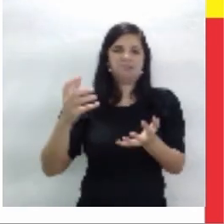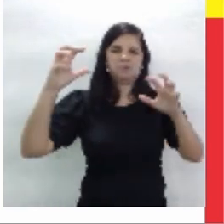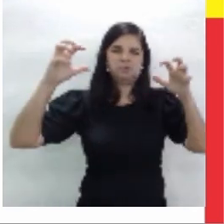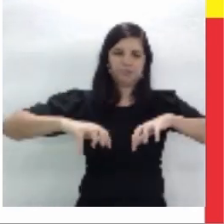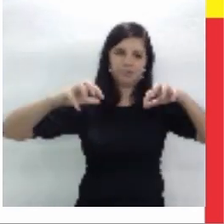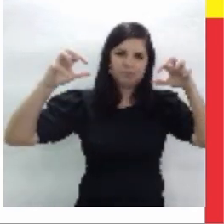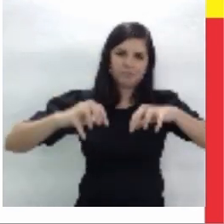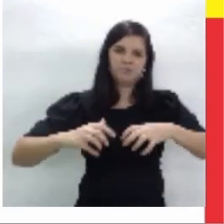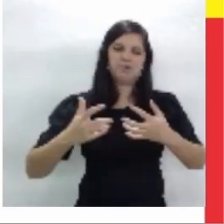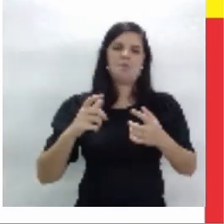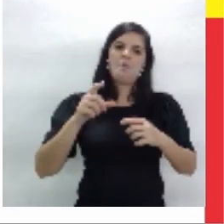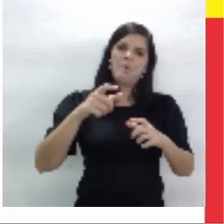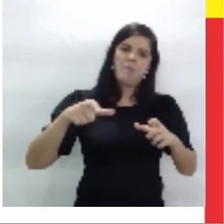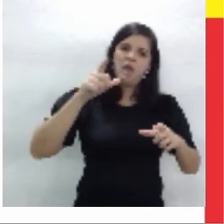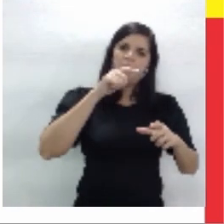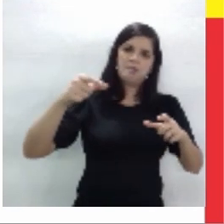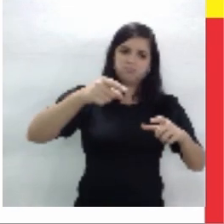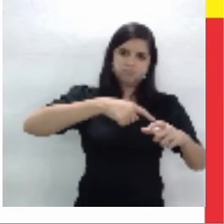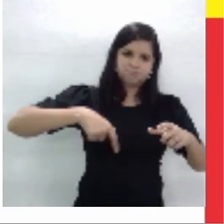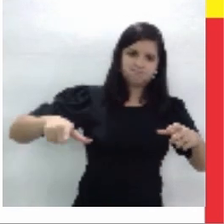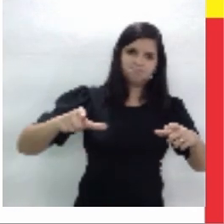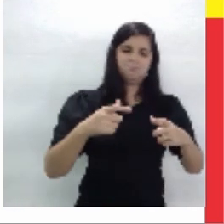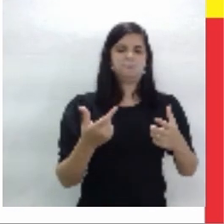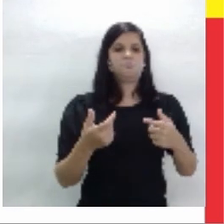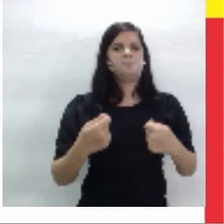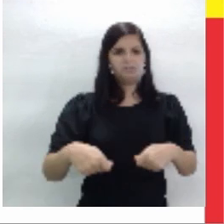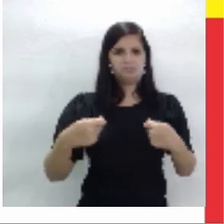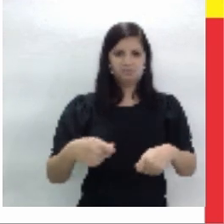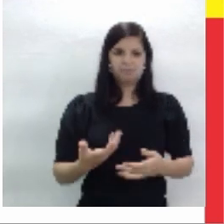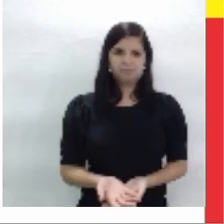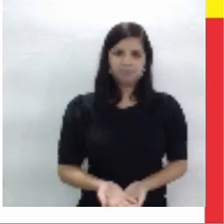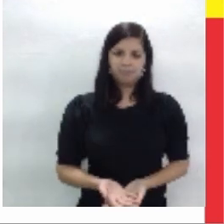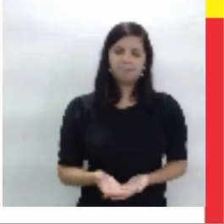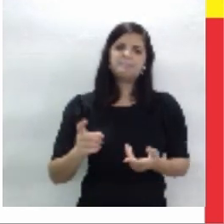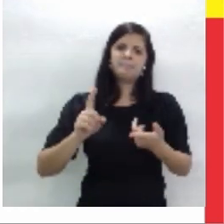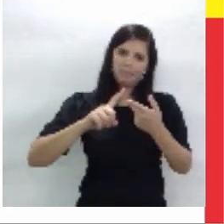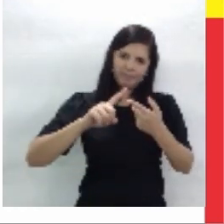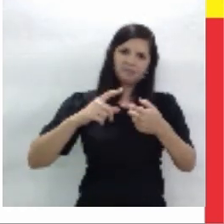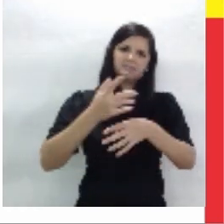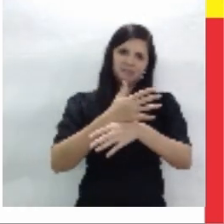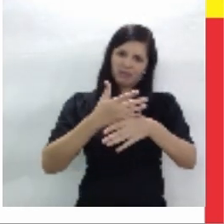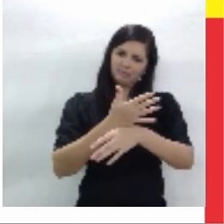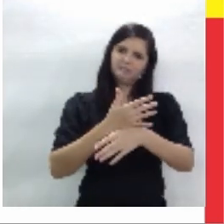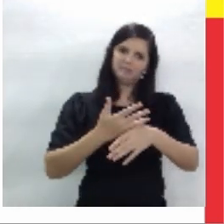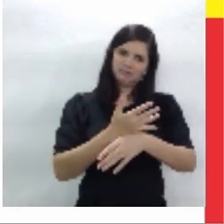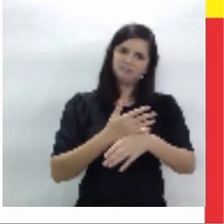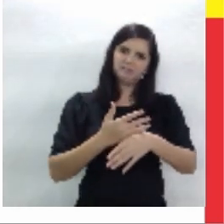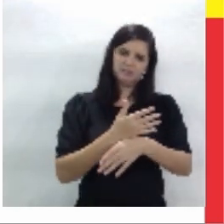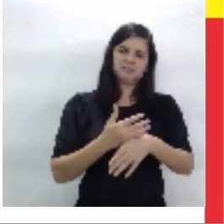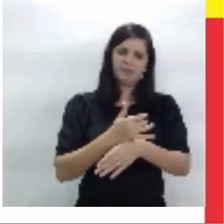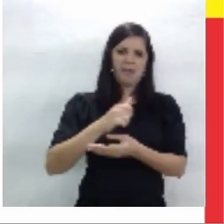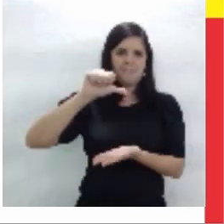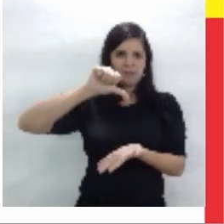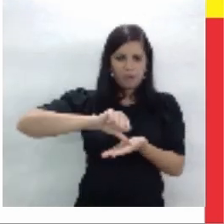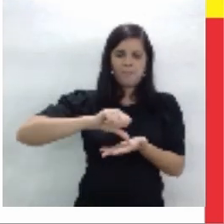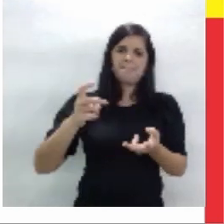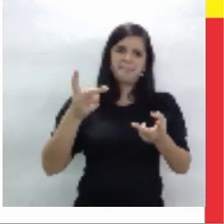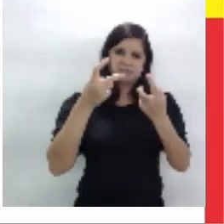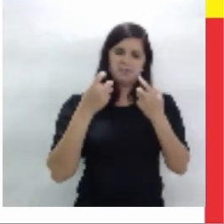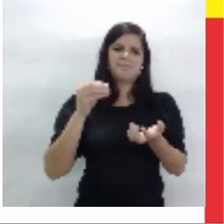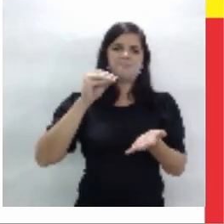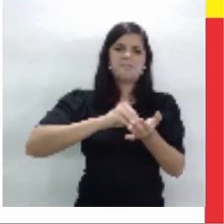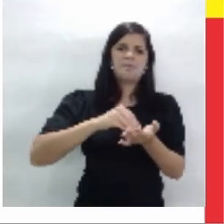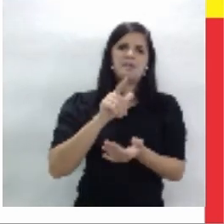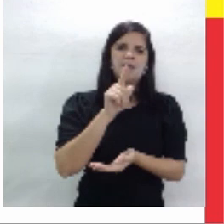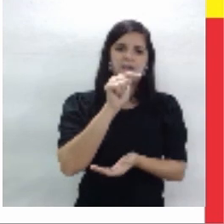ou de alguns açudes, ok? Na cidade, na área urbana, nós também vemos, né, o problema da falta de água, por